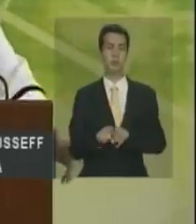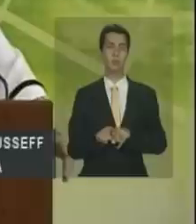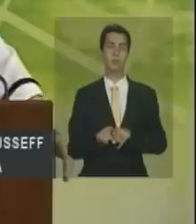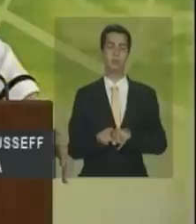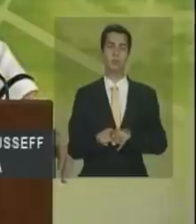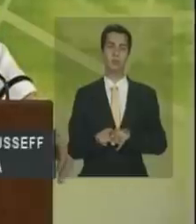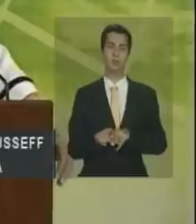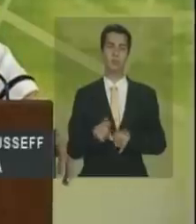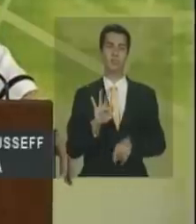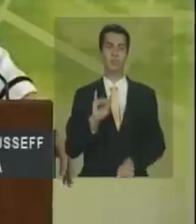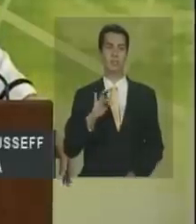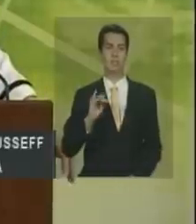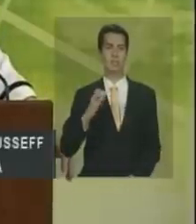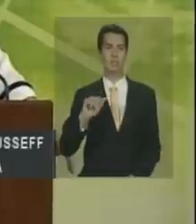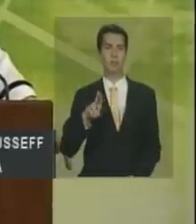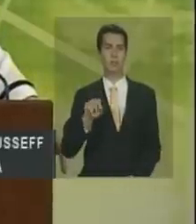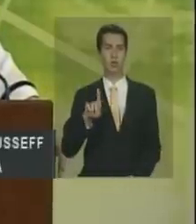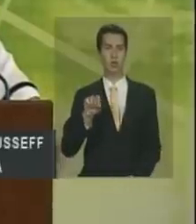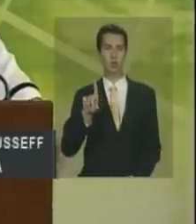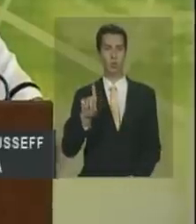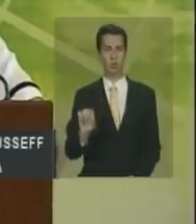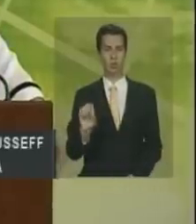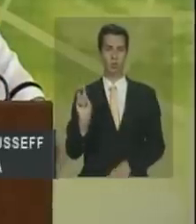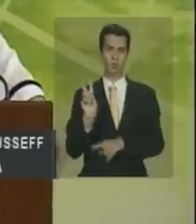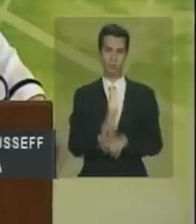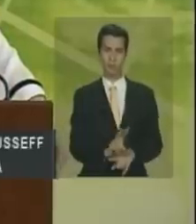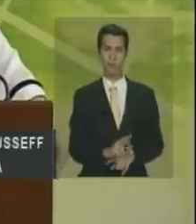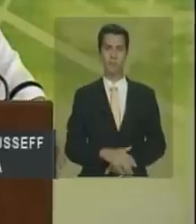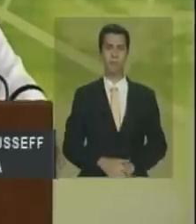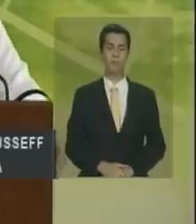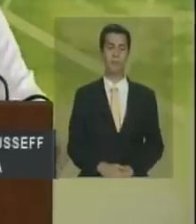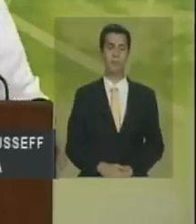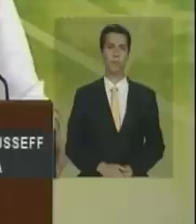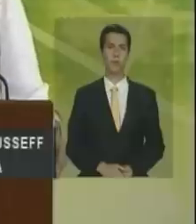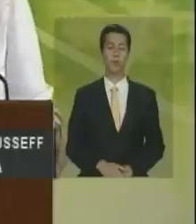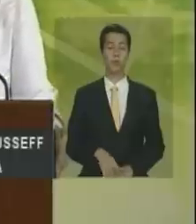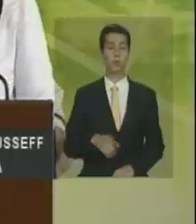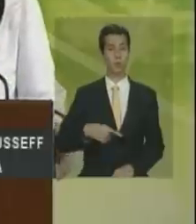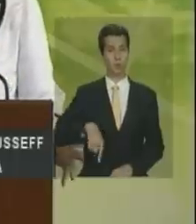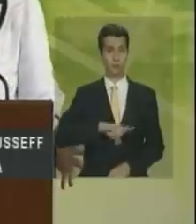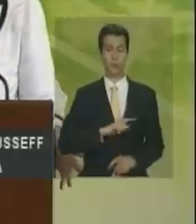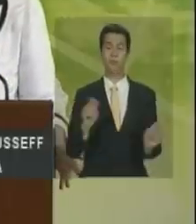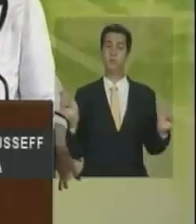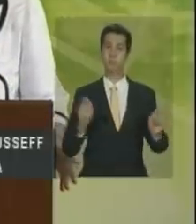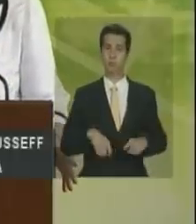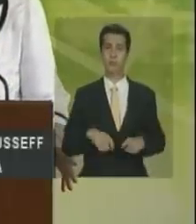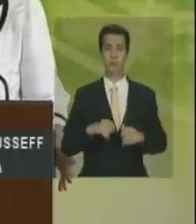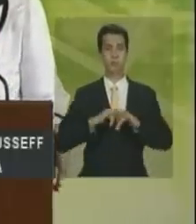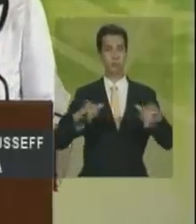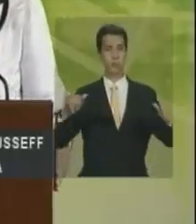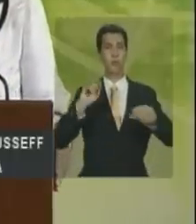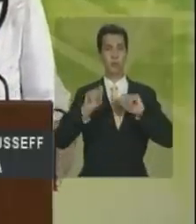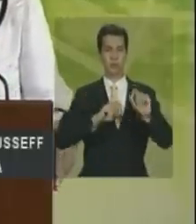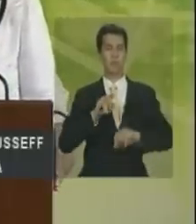Nós, aqui hoje, podemos dizer que vamos manter nossa meta de superávit primário,